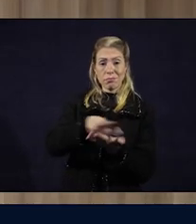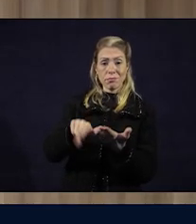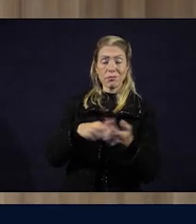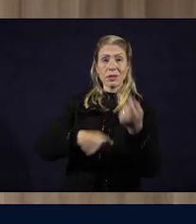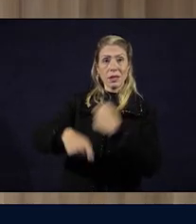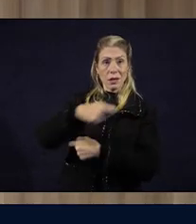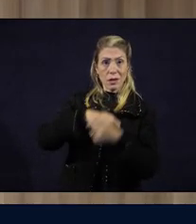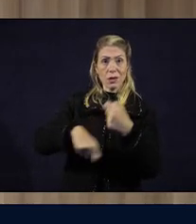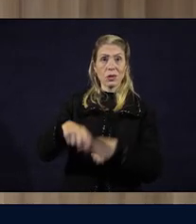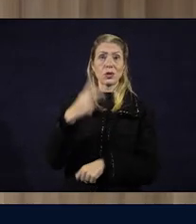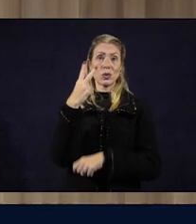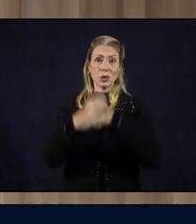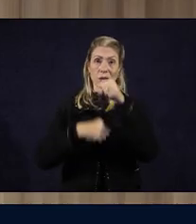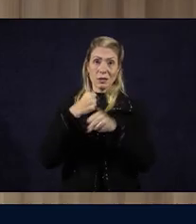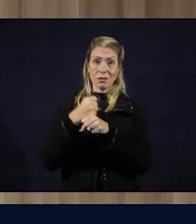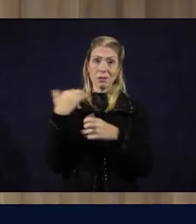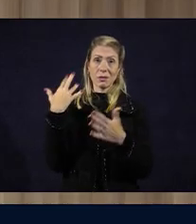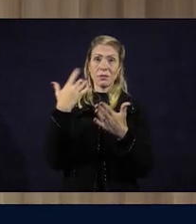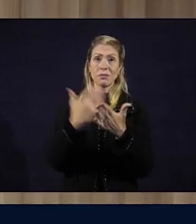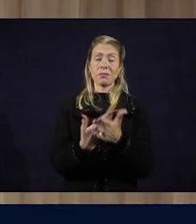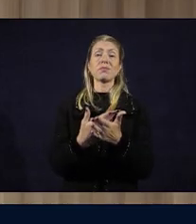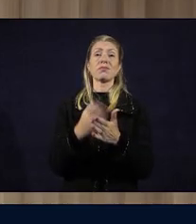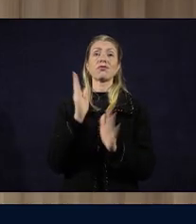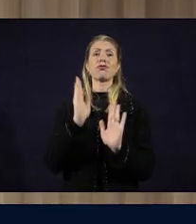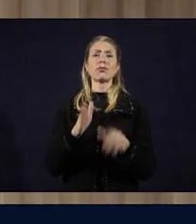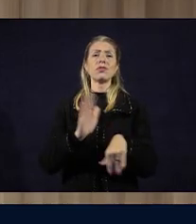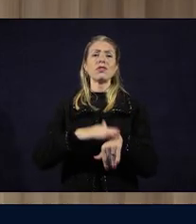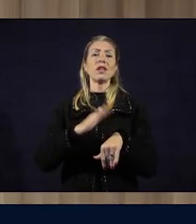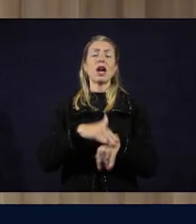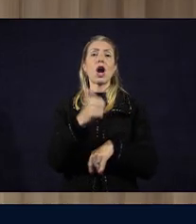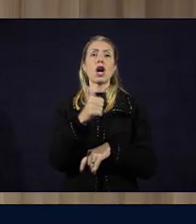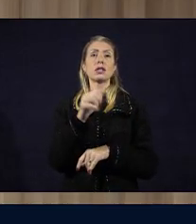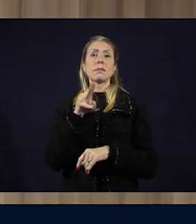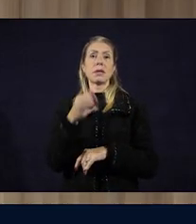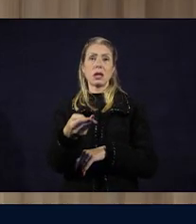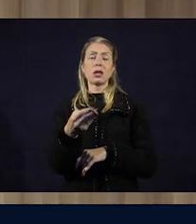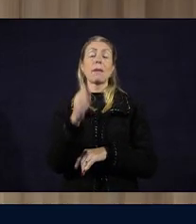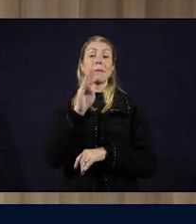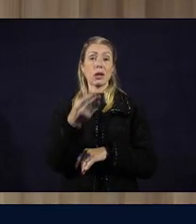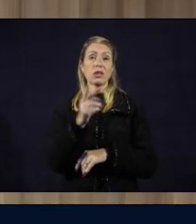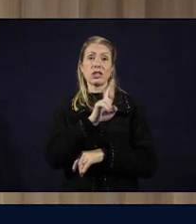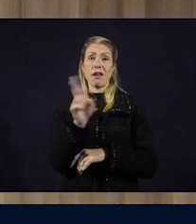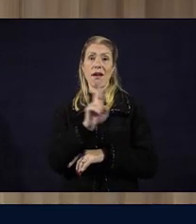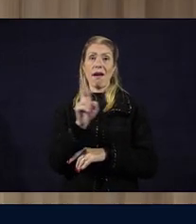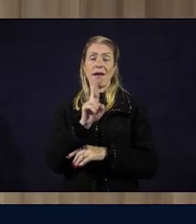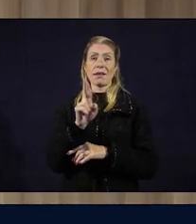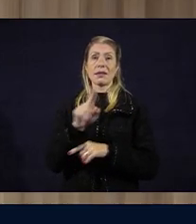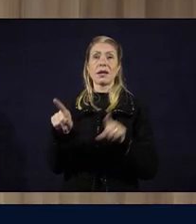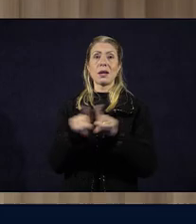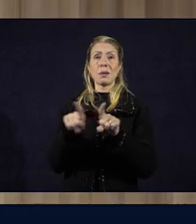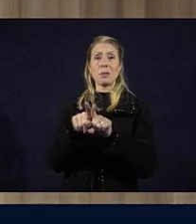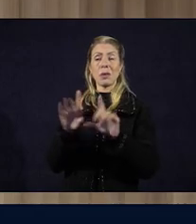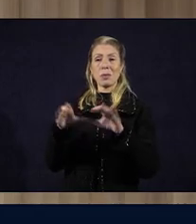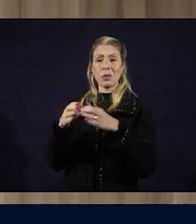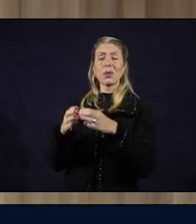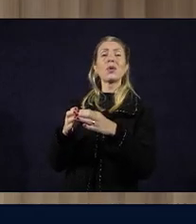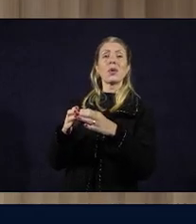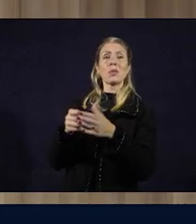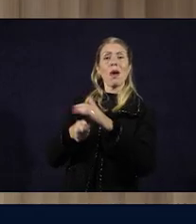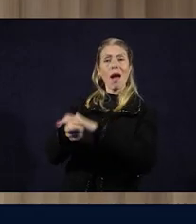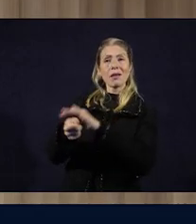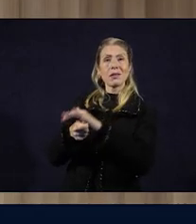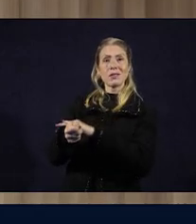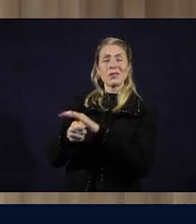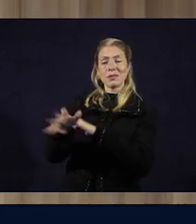dois anos lideramos emissão emissão de quase 11 bilhões de reais no Mercado de Ações para nossos clientes do